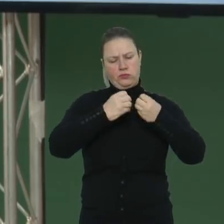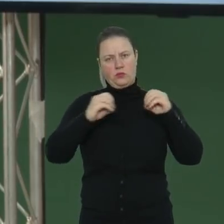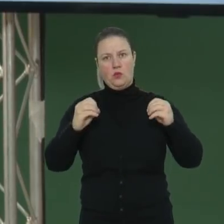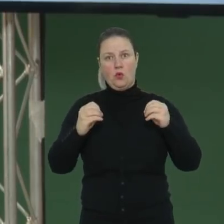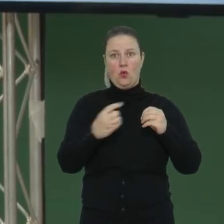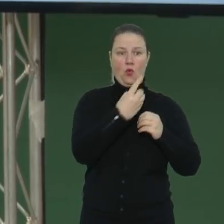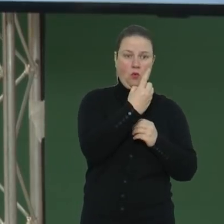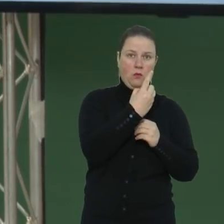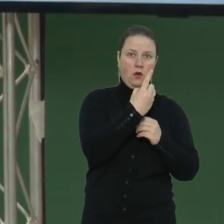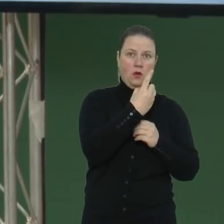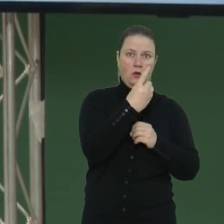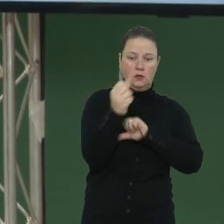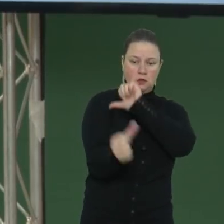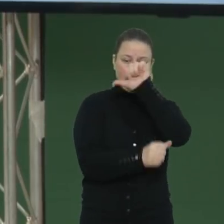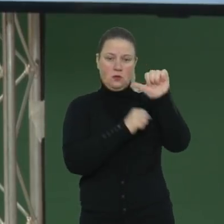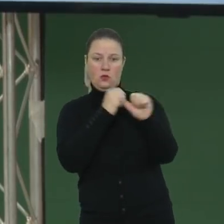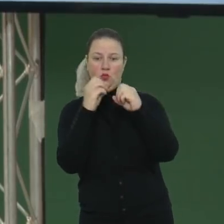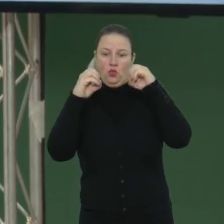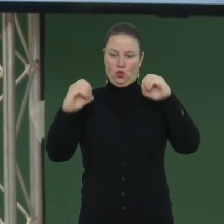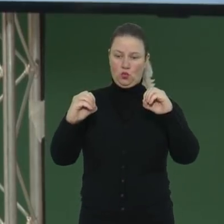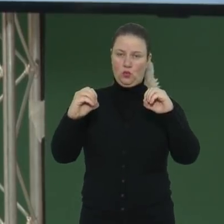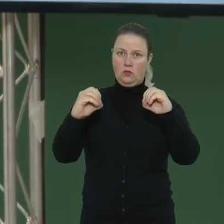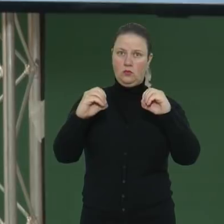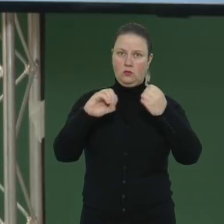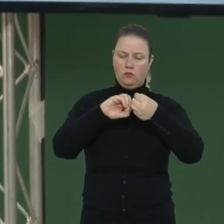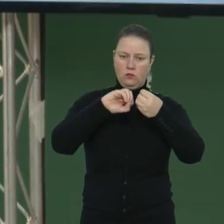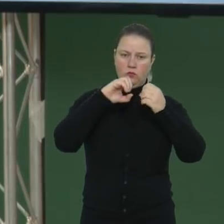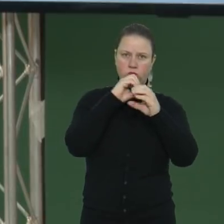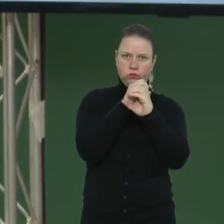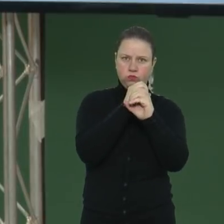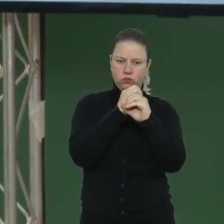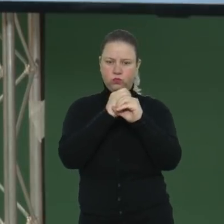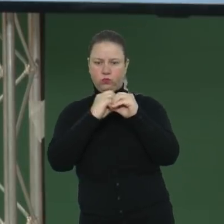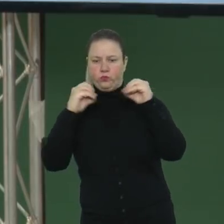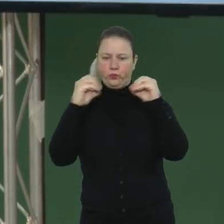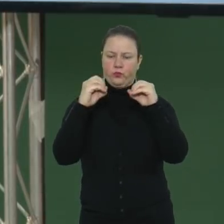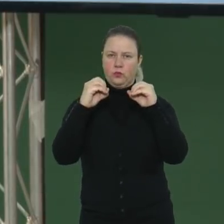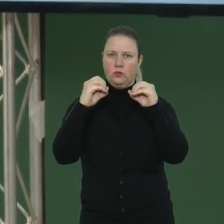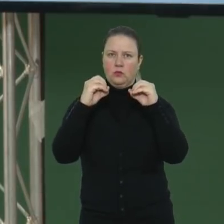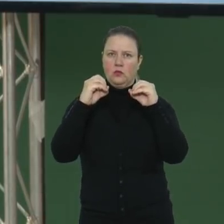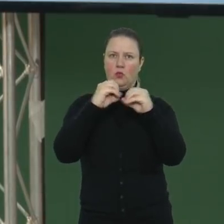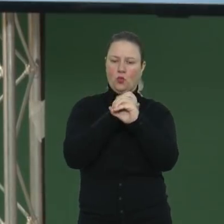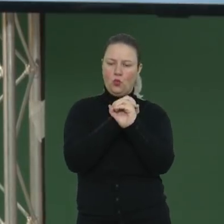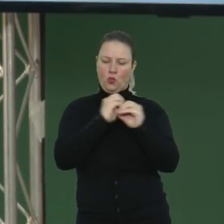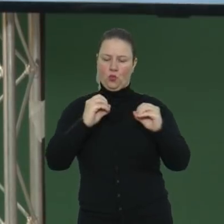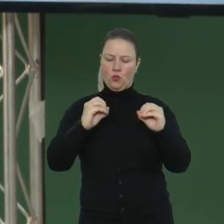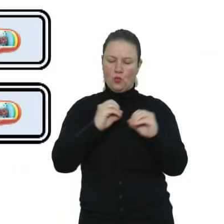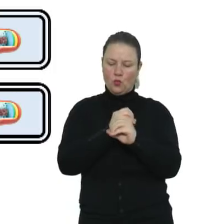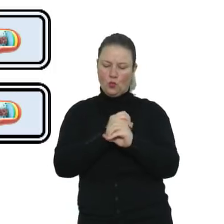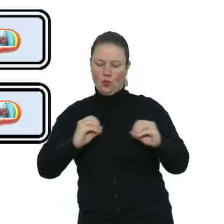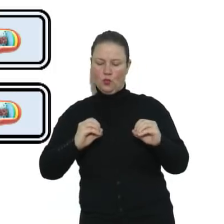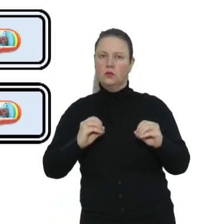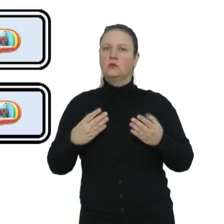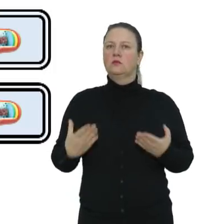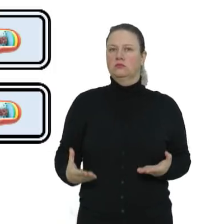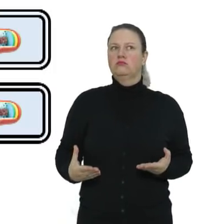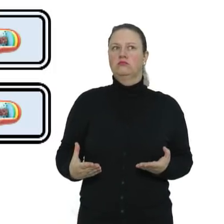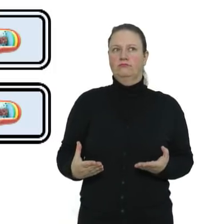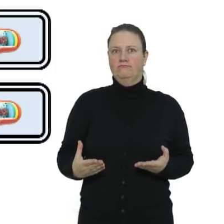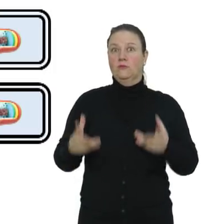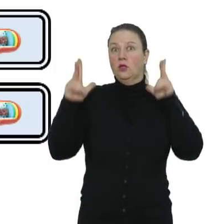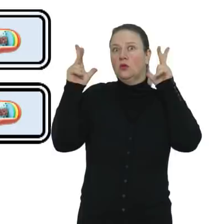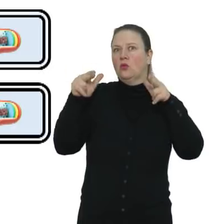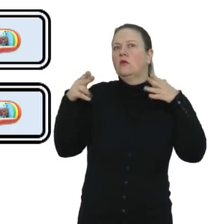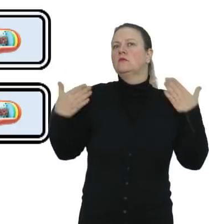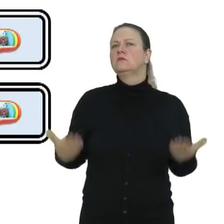duas iguais, certo? Então, aos poucos, ela vai se dividindo, até que de uma eu tenho o quê? Duas bactérias